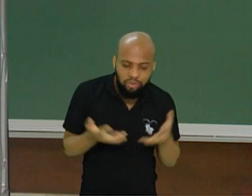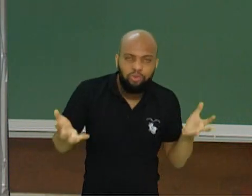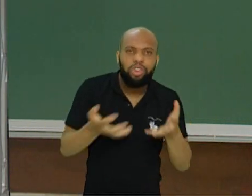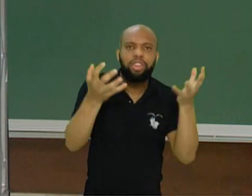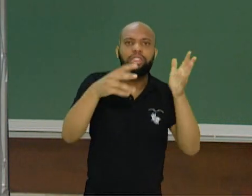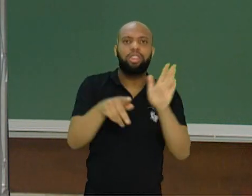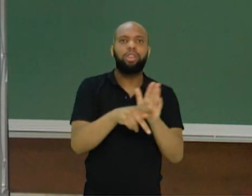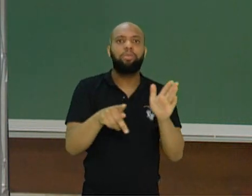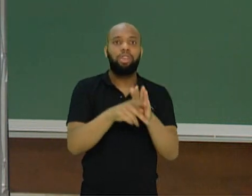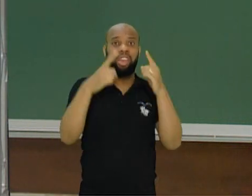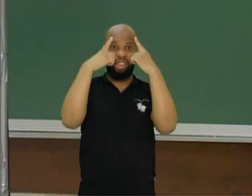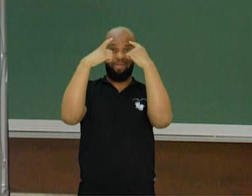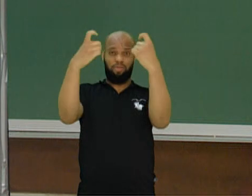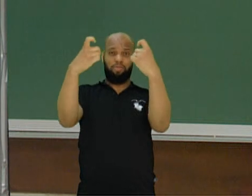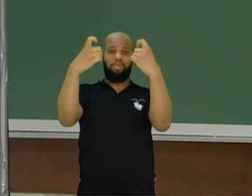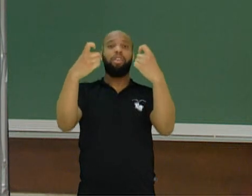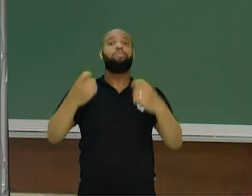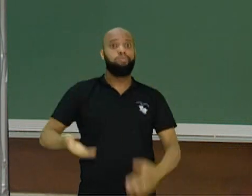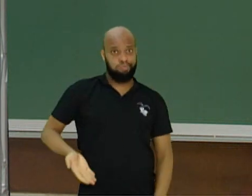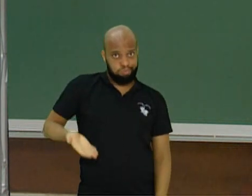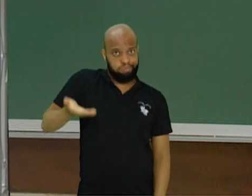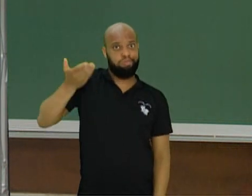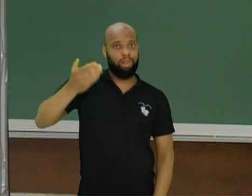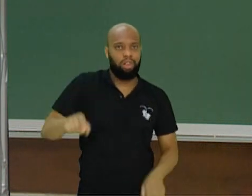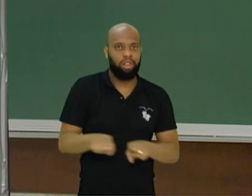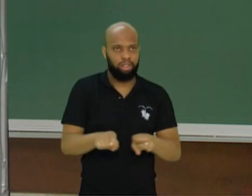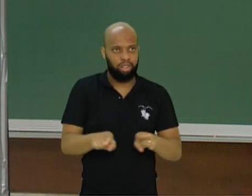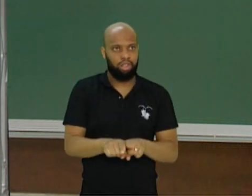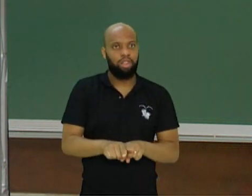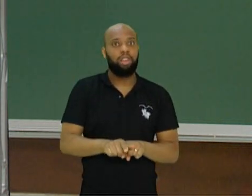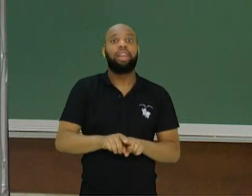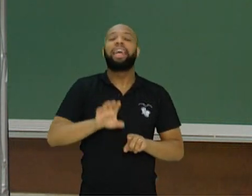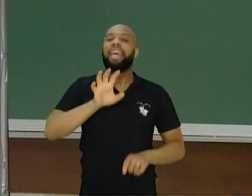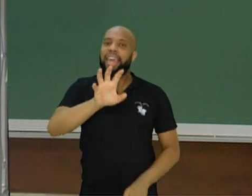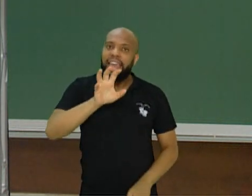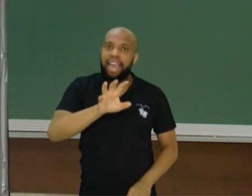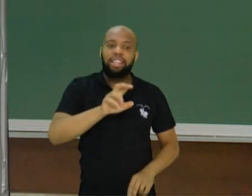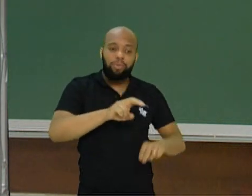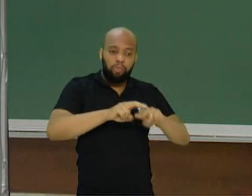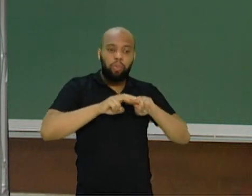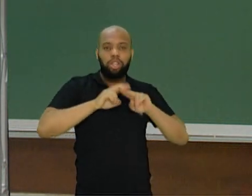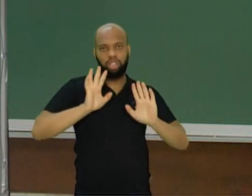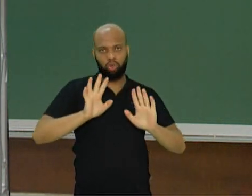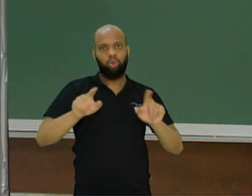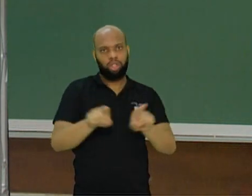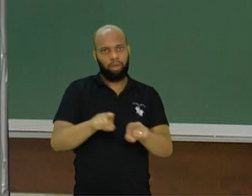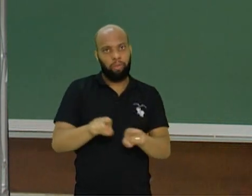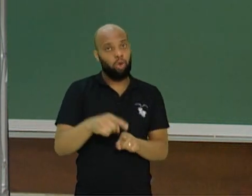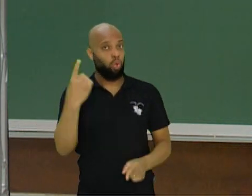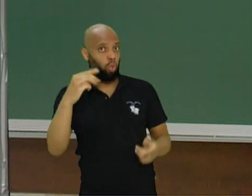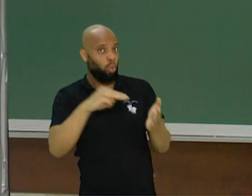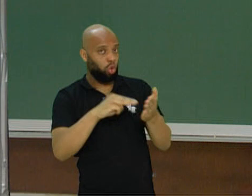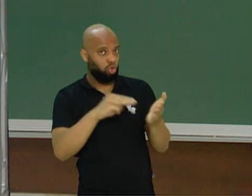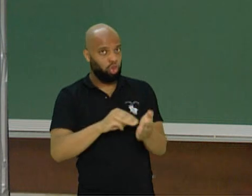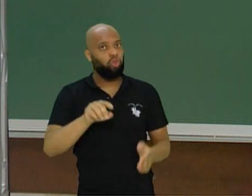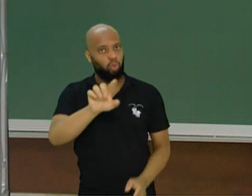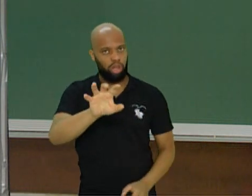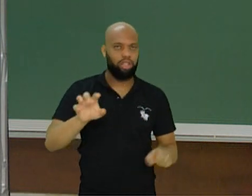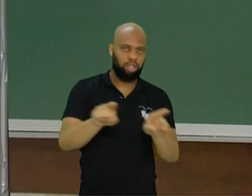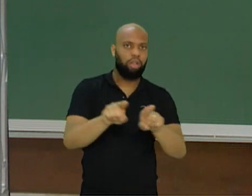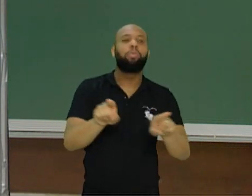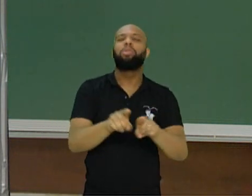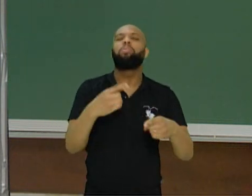aumento da violência. Então, ele é uma das causas, né, do aumento da violência.